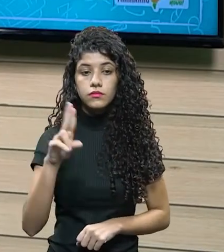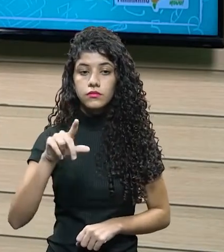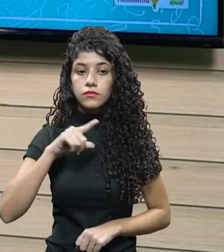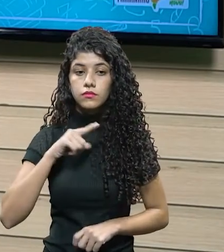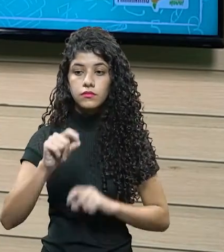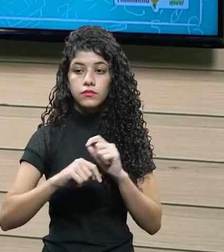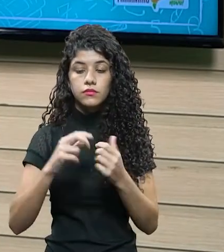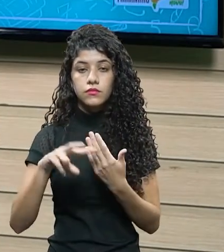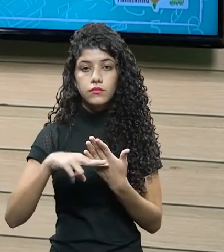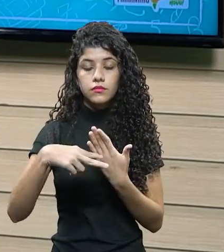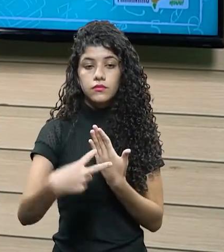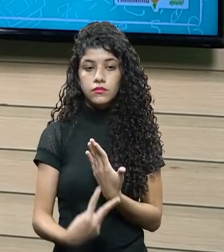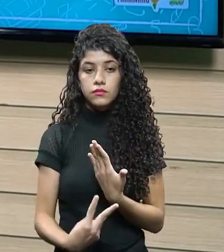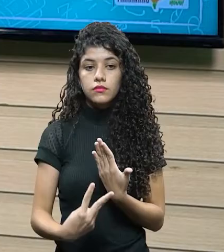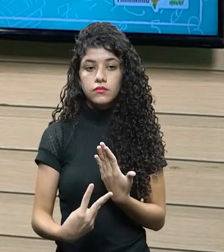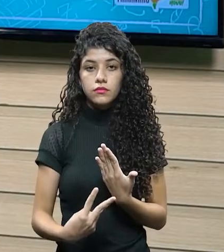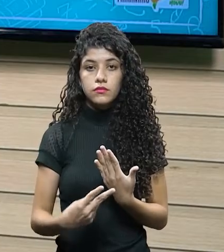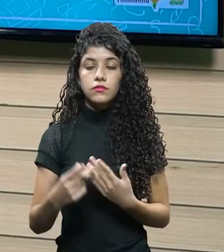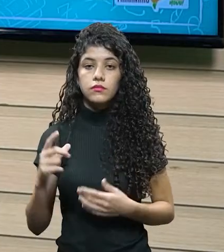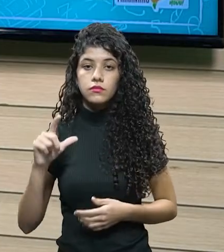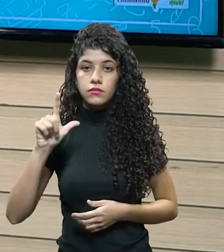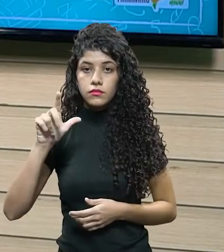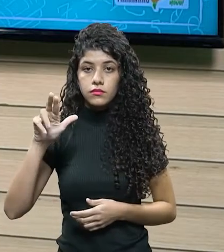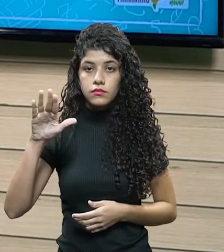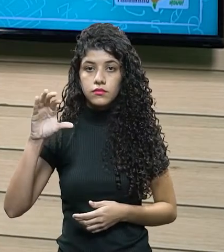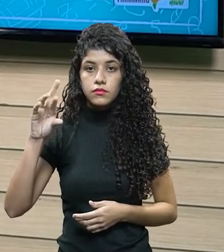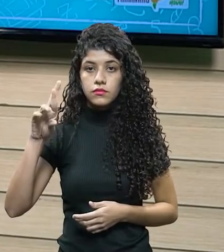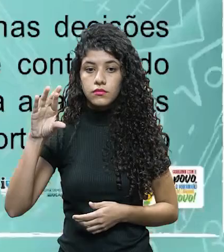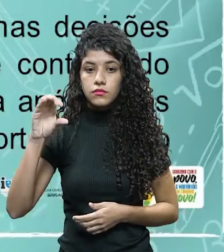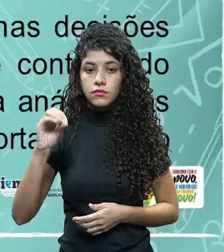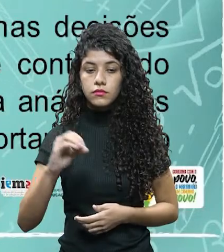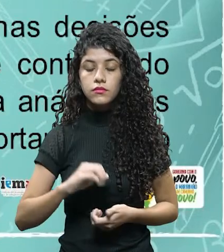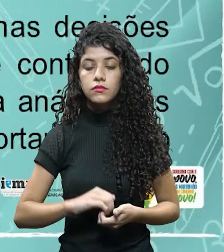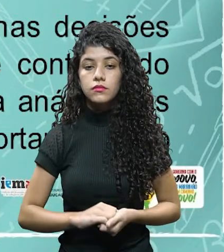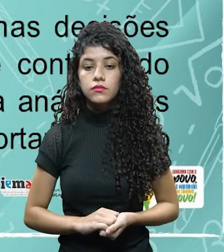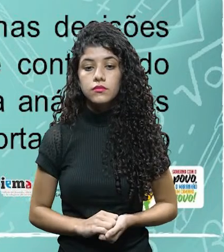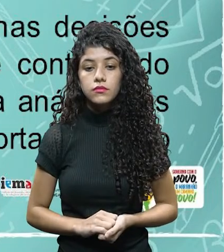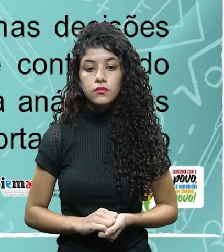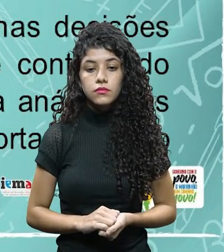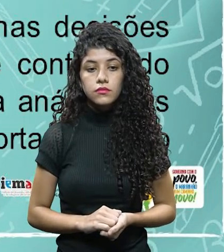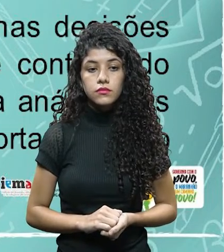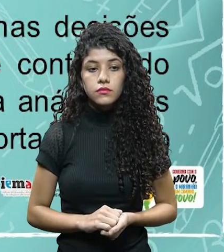despesas, eu vou ter como consequência o lucro.